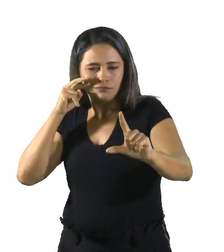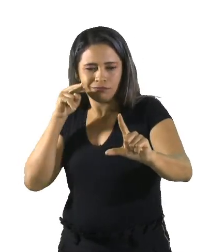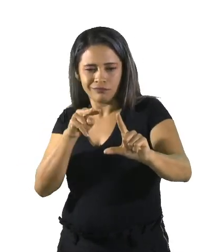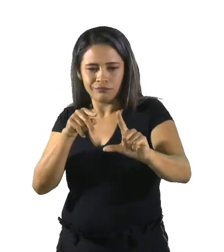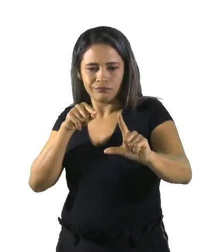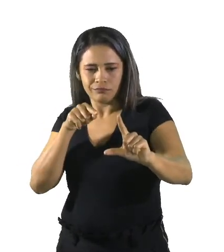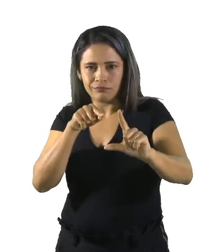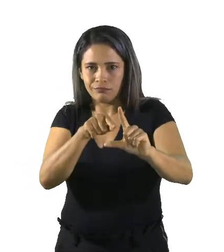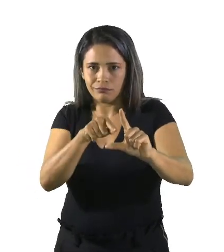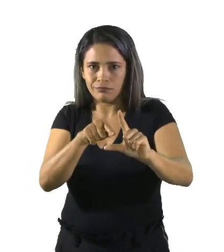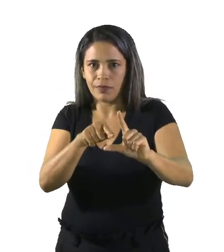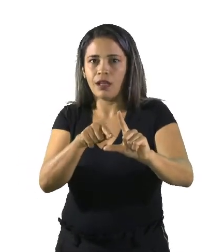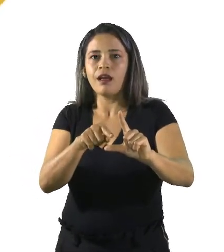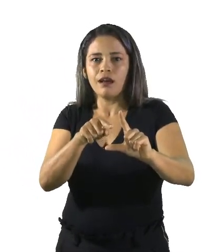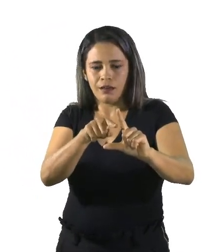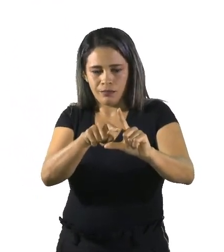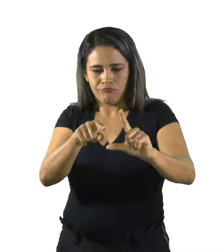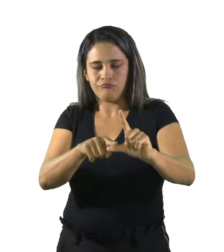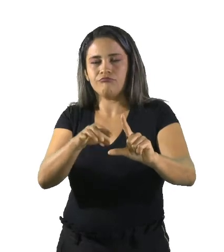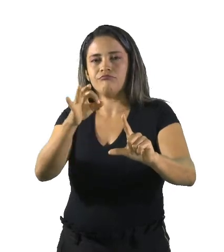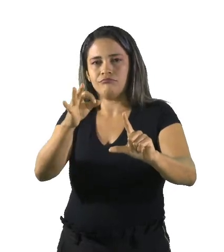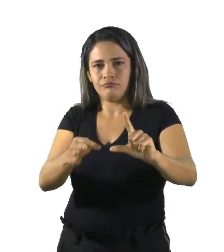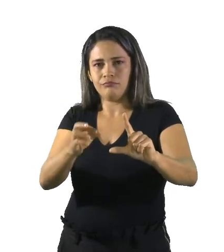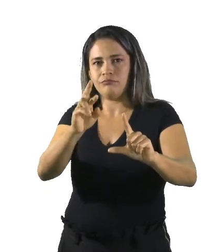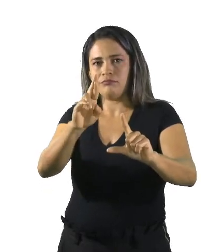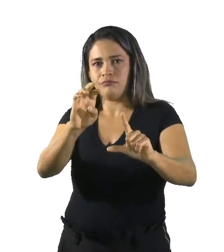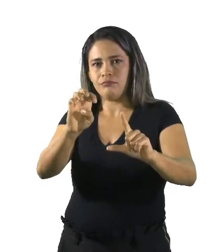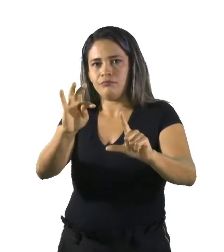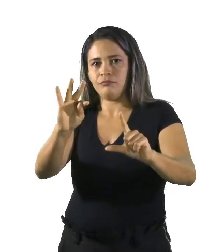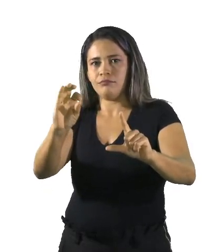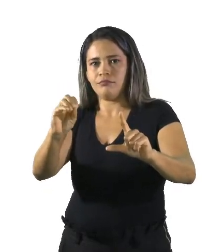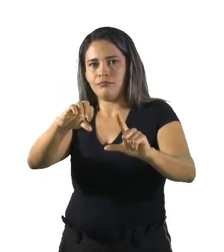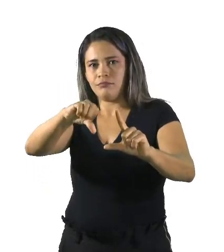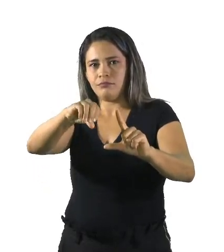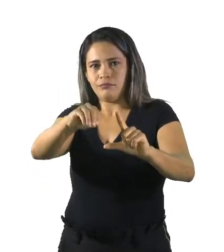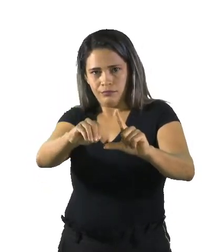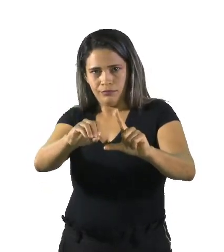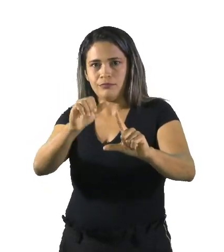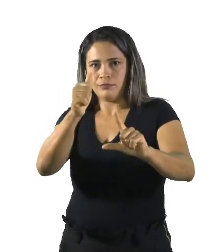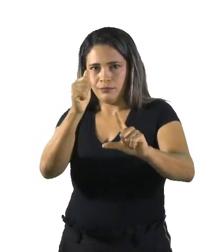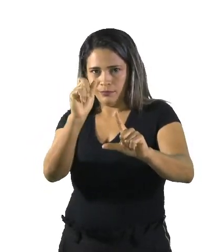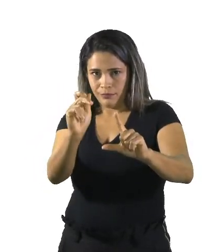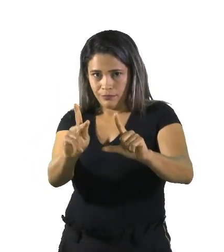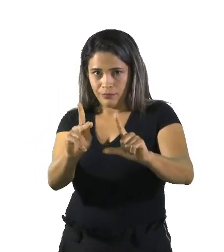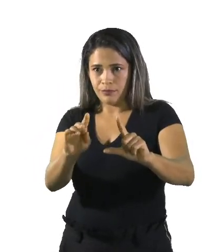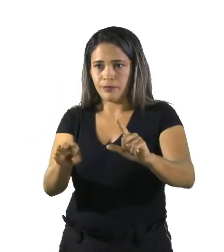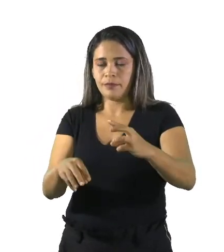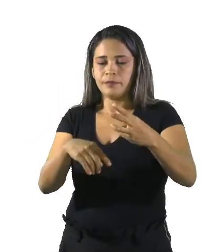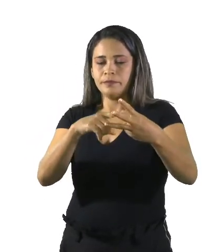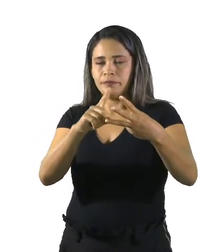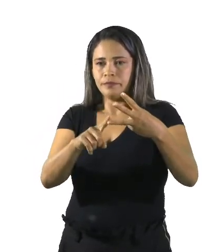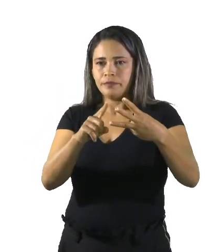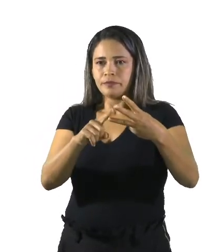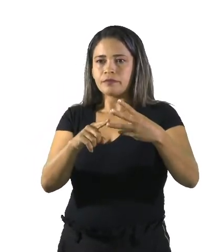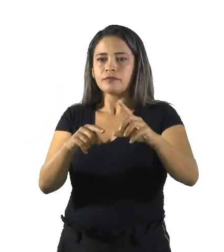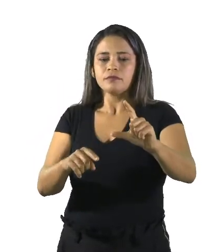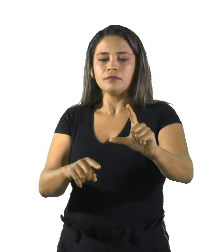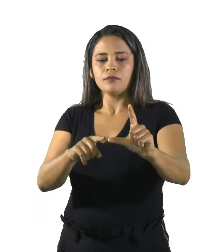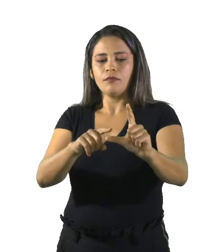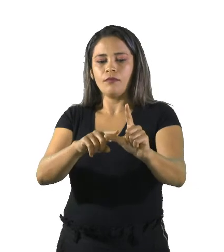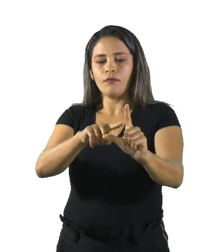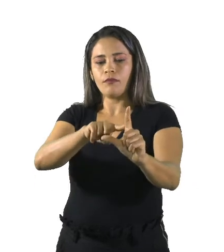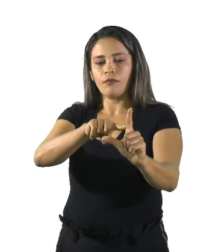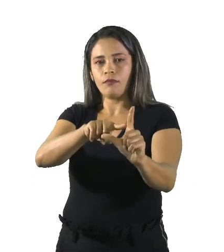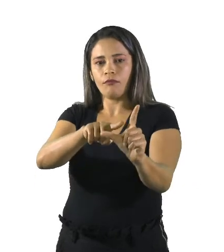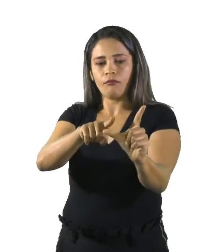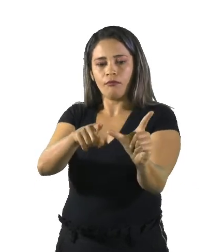um ângulo de 90 graus, tá bom? Terceira classificação. quando o ângulo mede mais do que 90